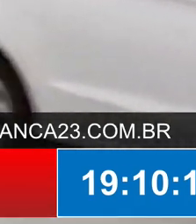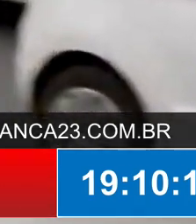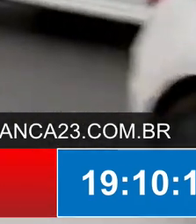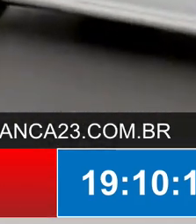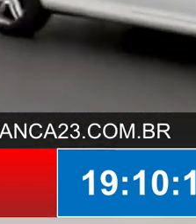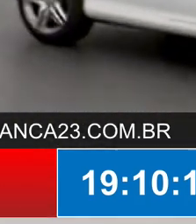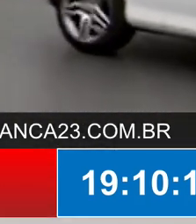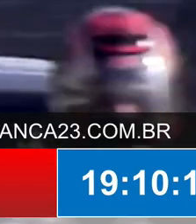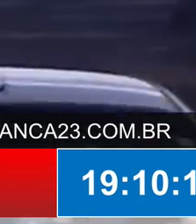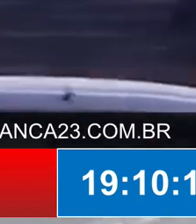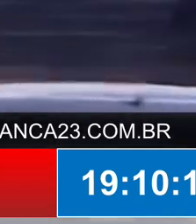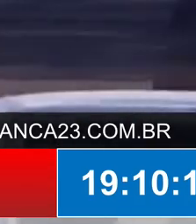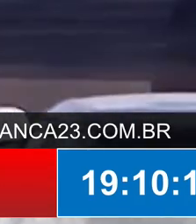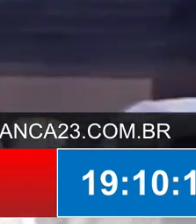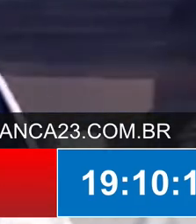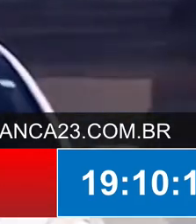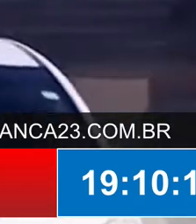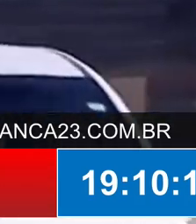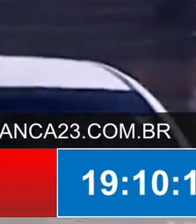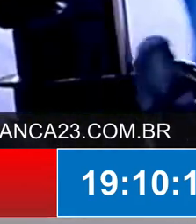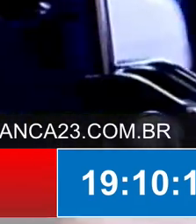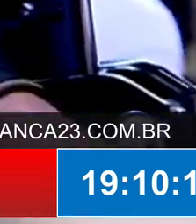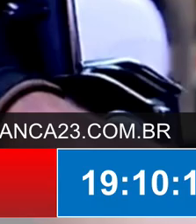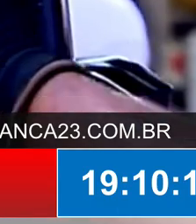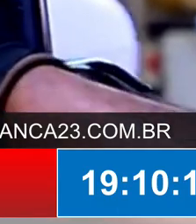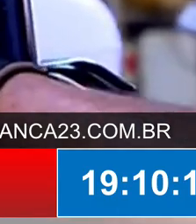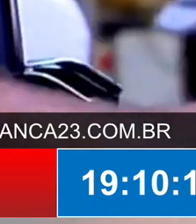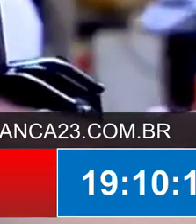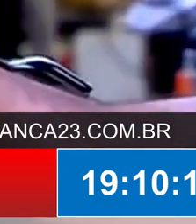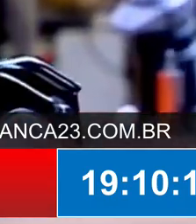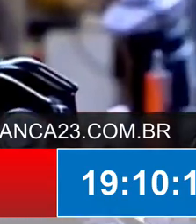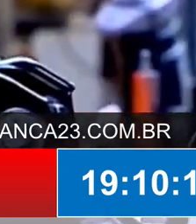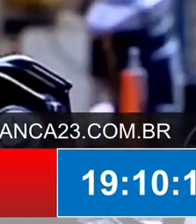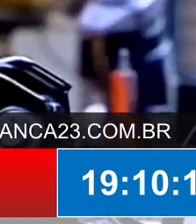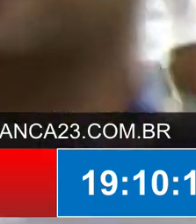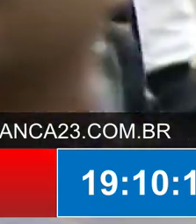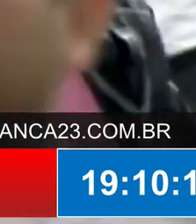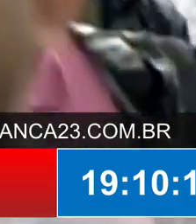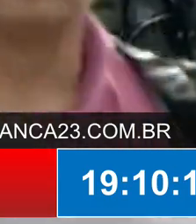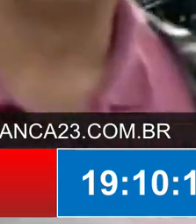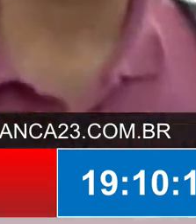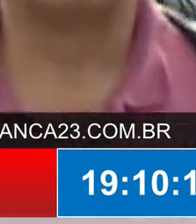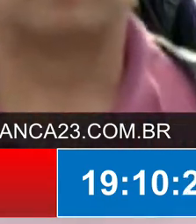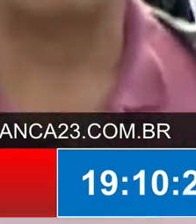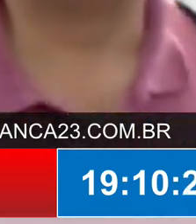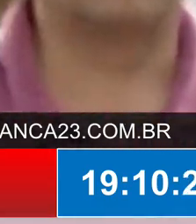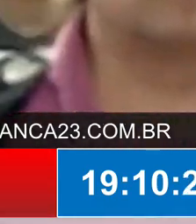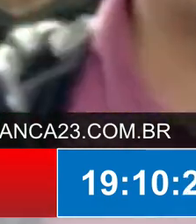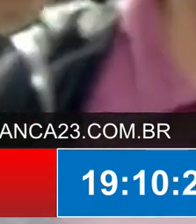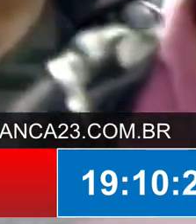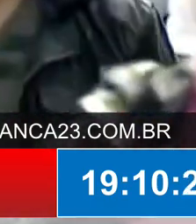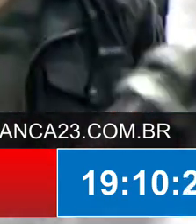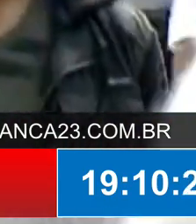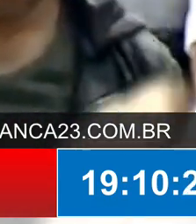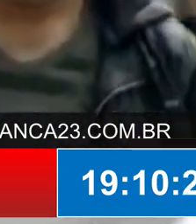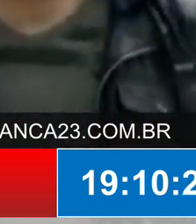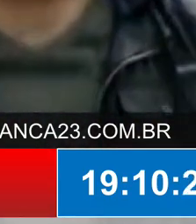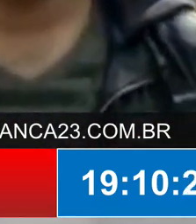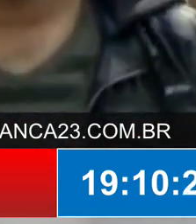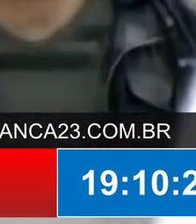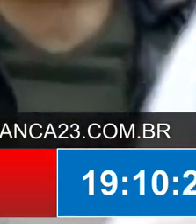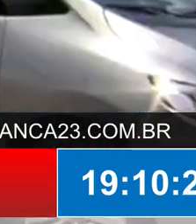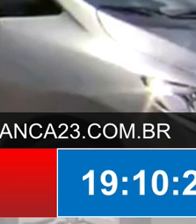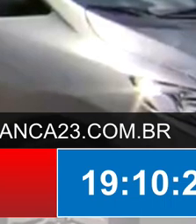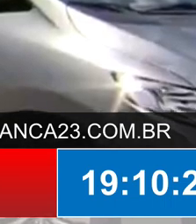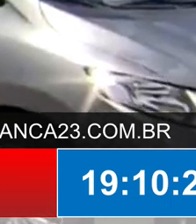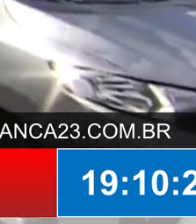consumidores solicitaram o batimento do IPVA deste ano totalizando cerca de 395.000